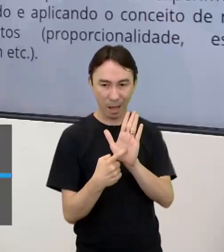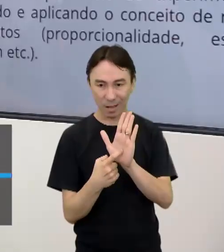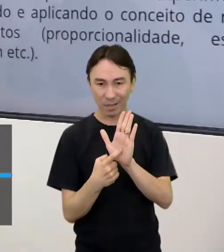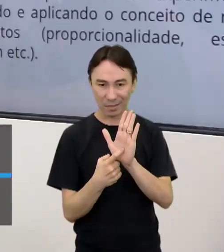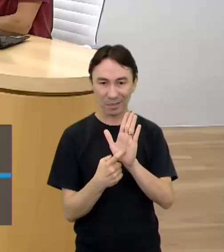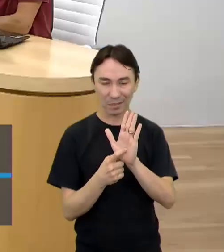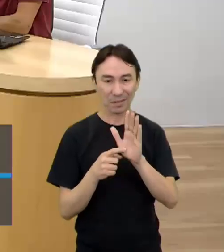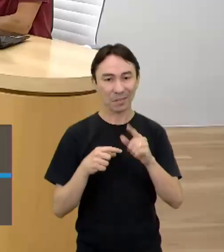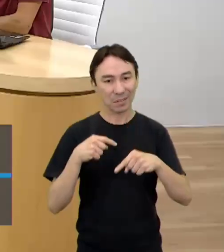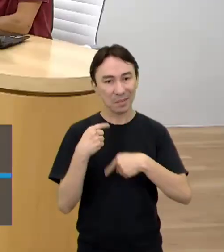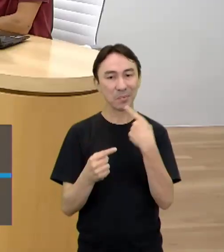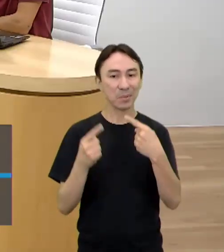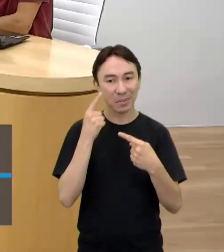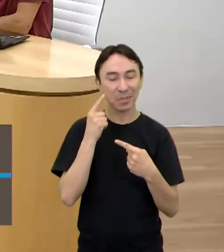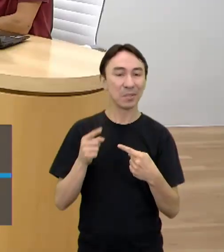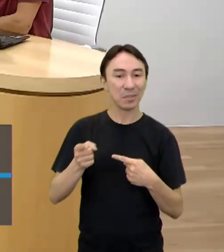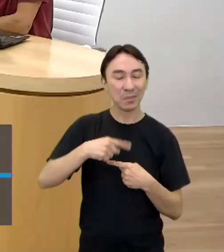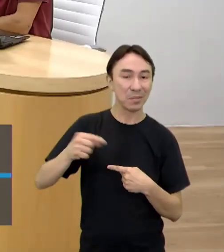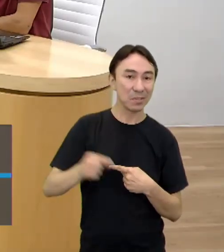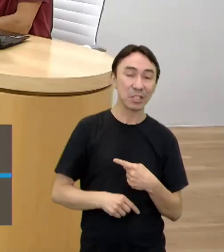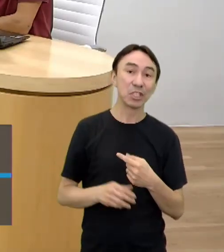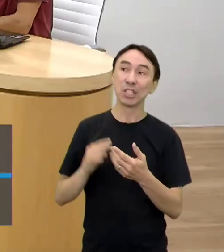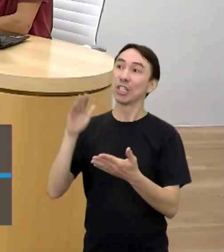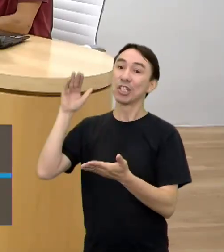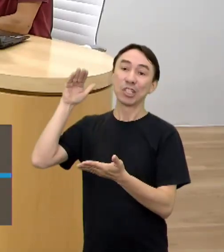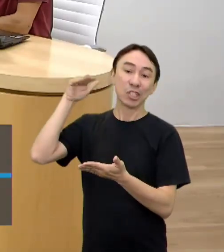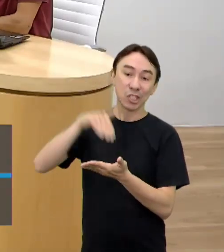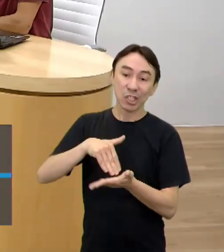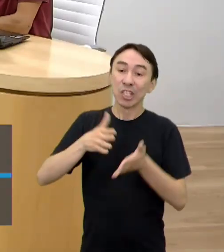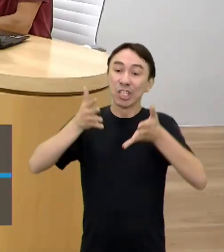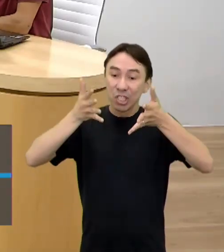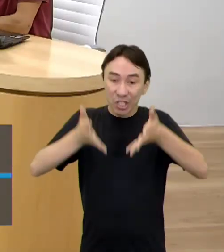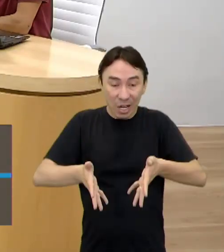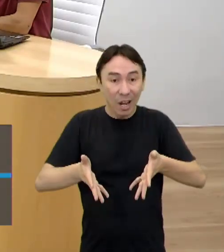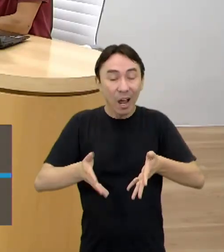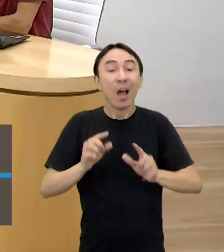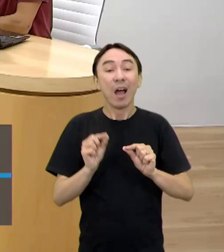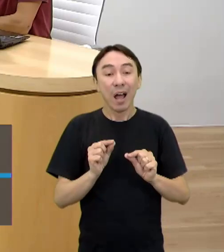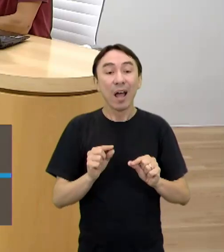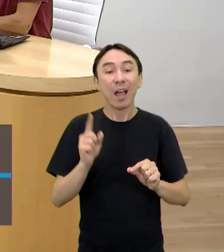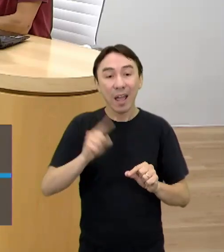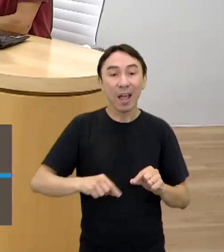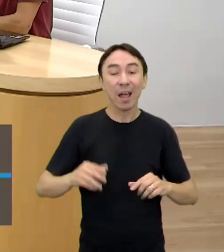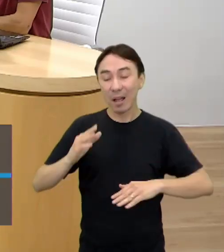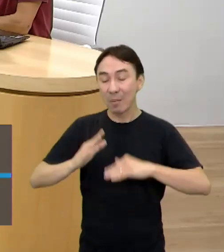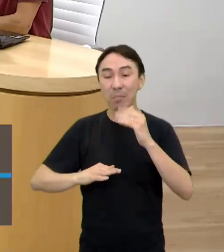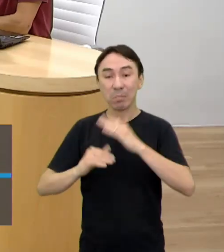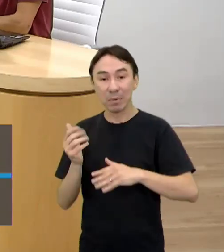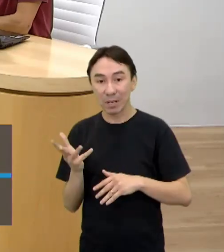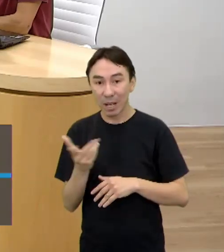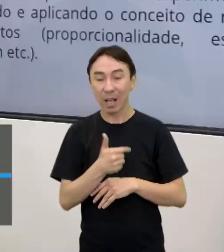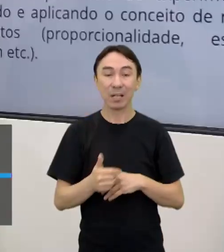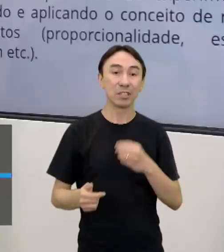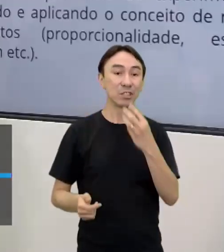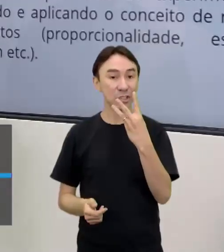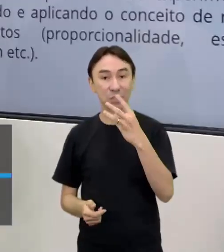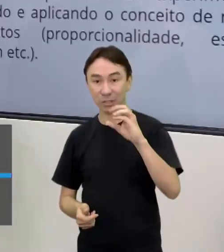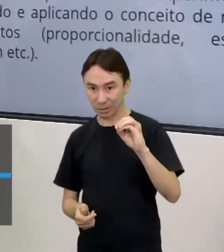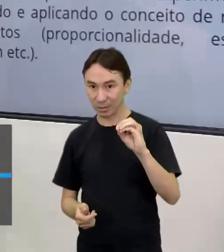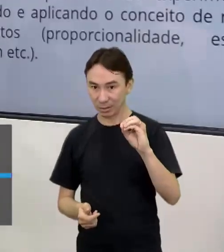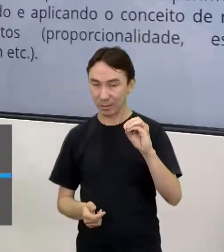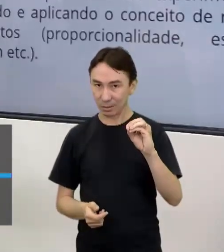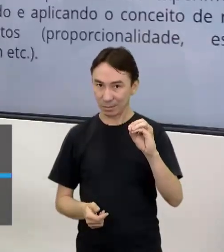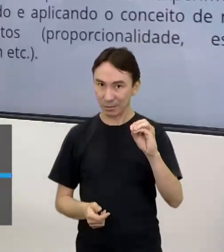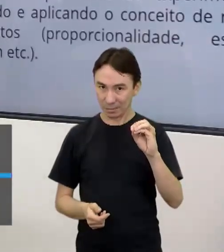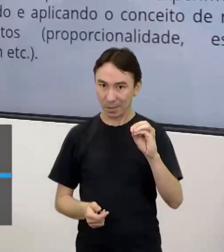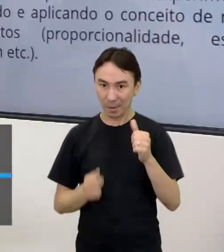palavra diferente, desemboca, né? Na habilidade 30 do 6º ano, que fala sobre calcular a probabilidade, né? E hoje a